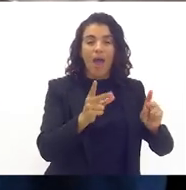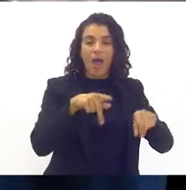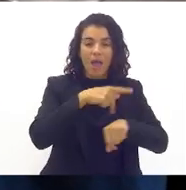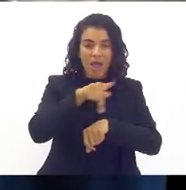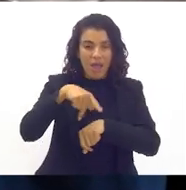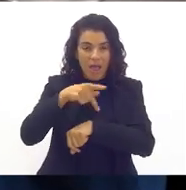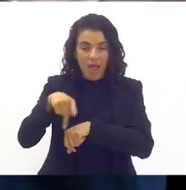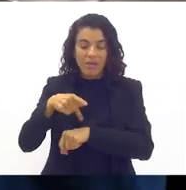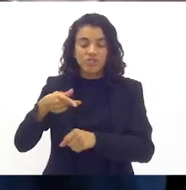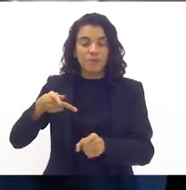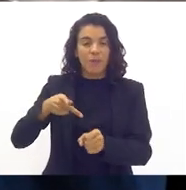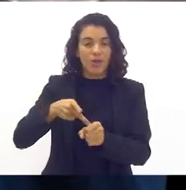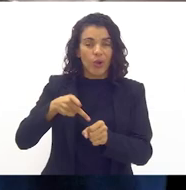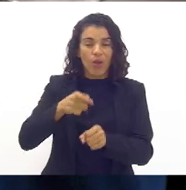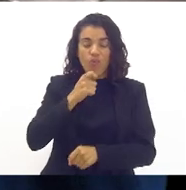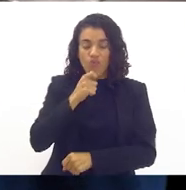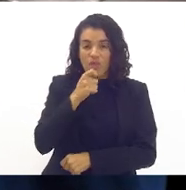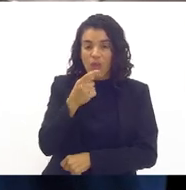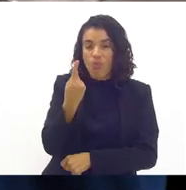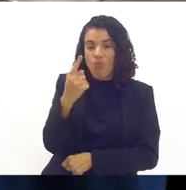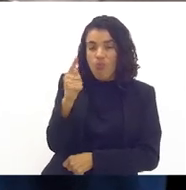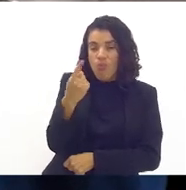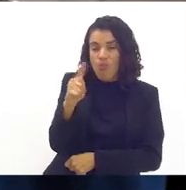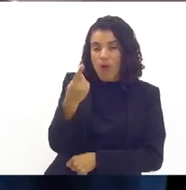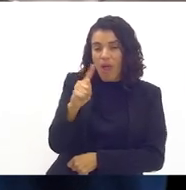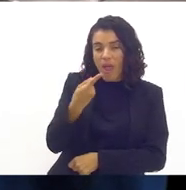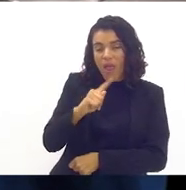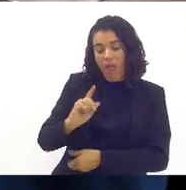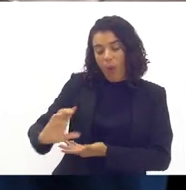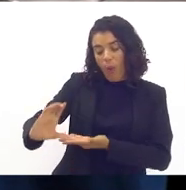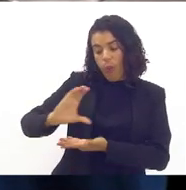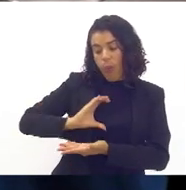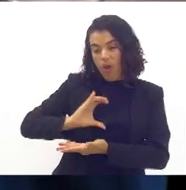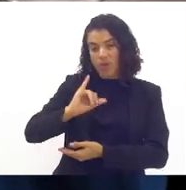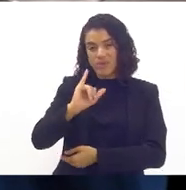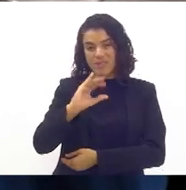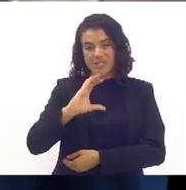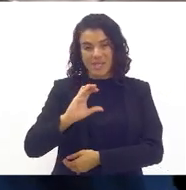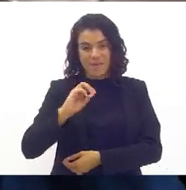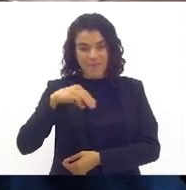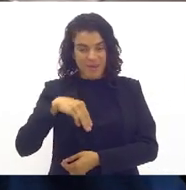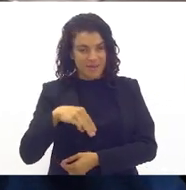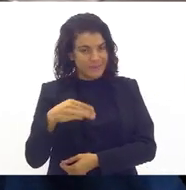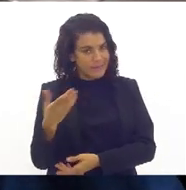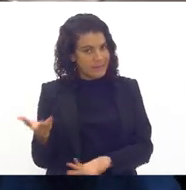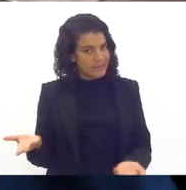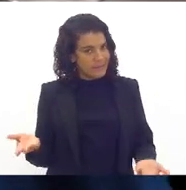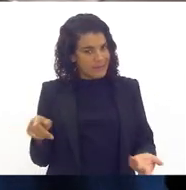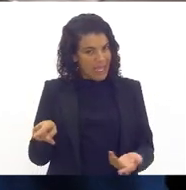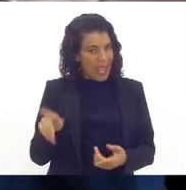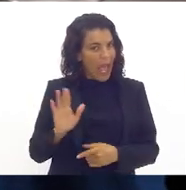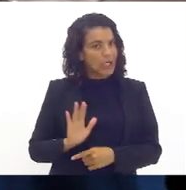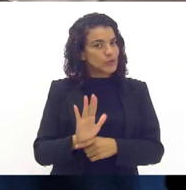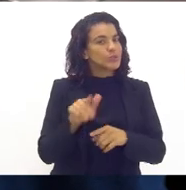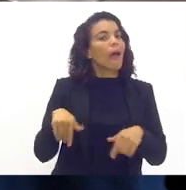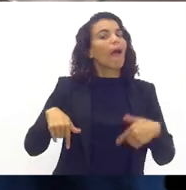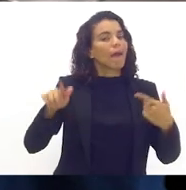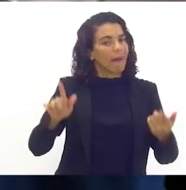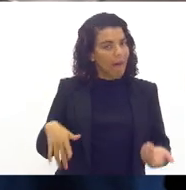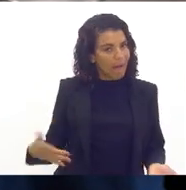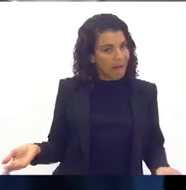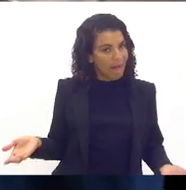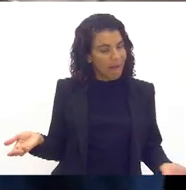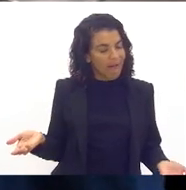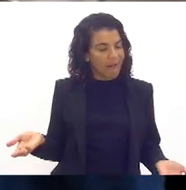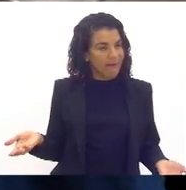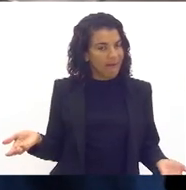não recebe um real de ICMS? Essa conta geral é a favor de quem?